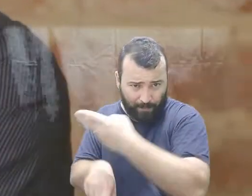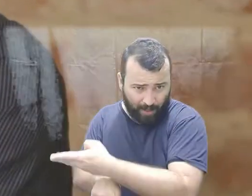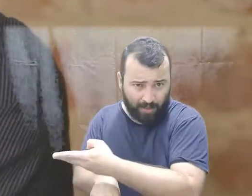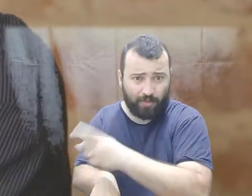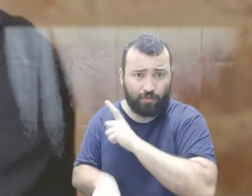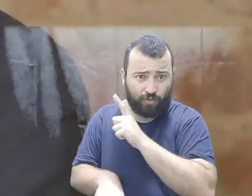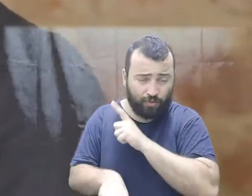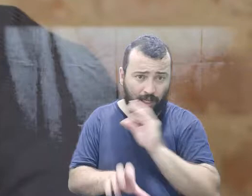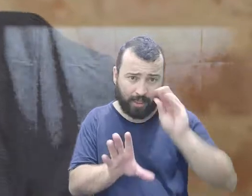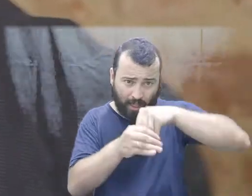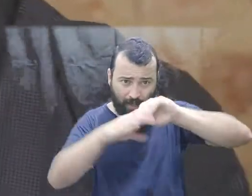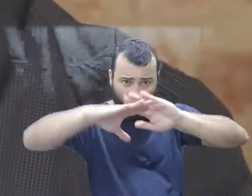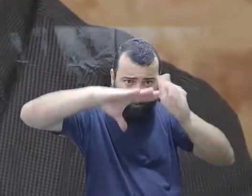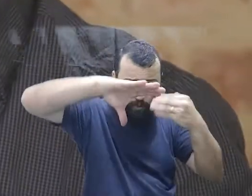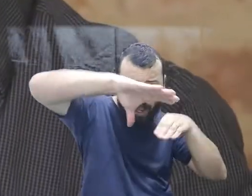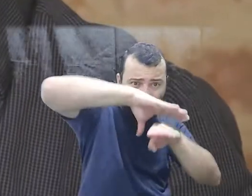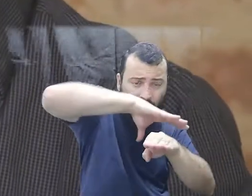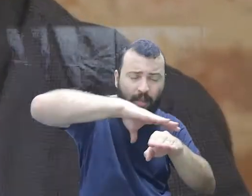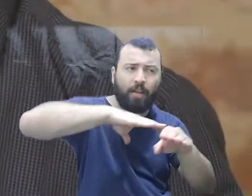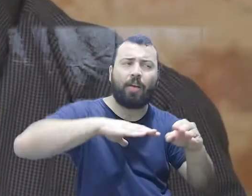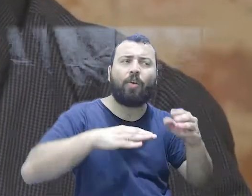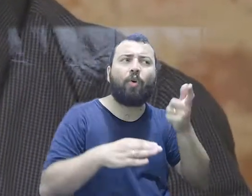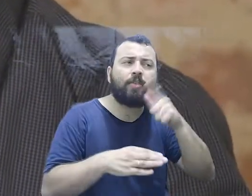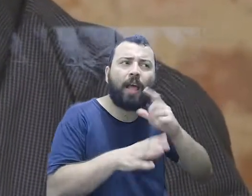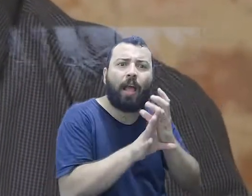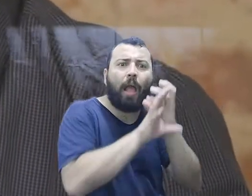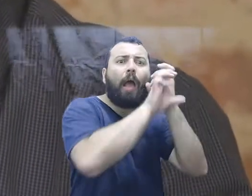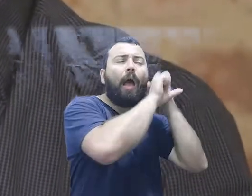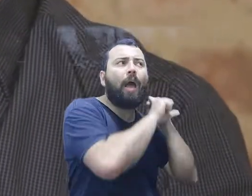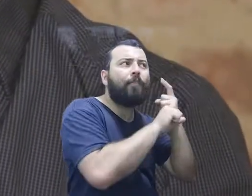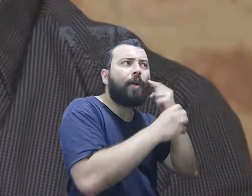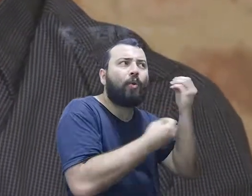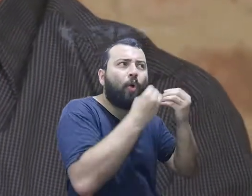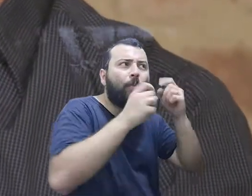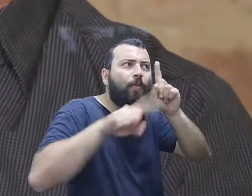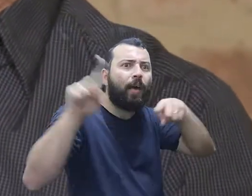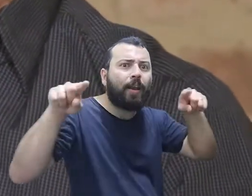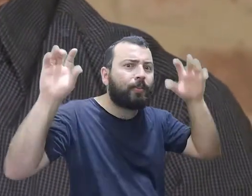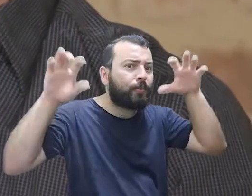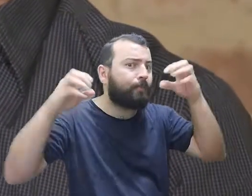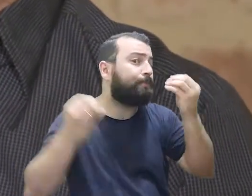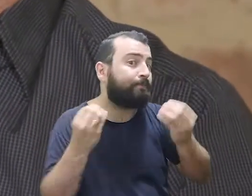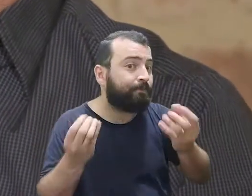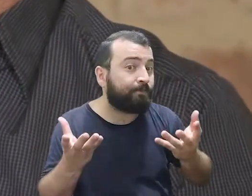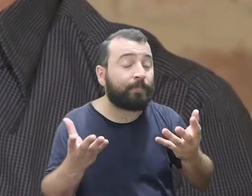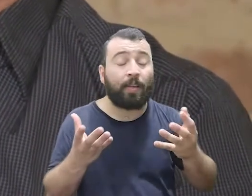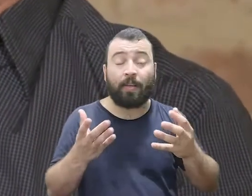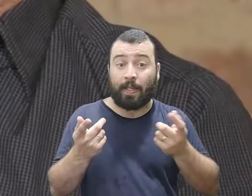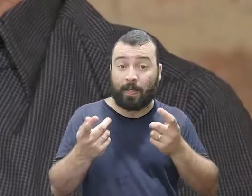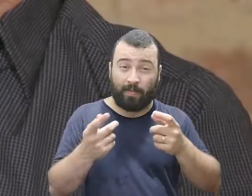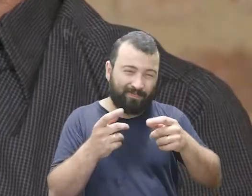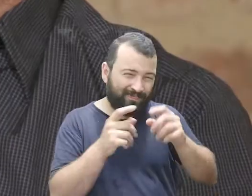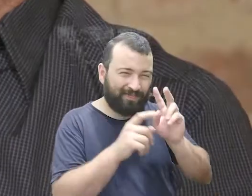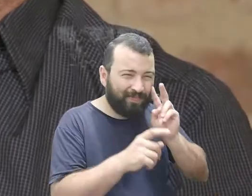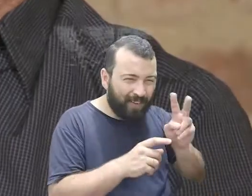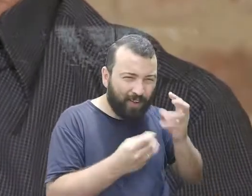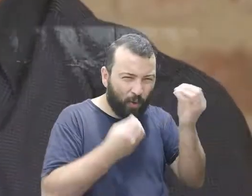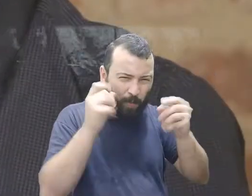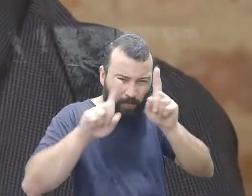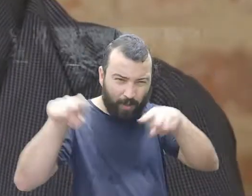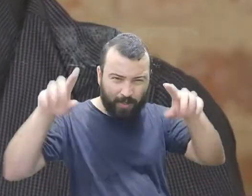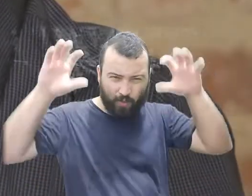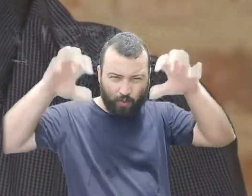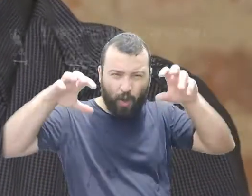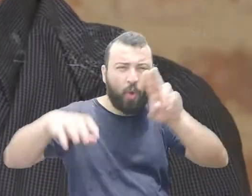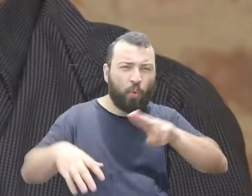se desenvolve dentro da caverna, para medir variação de chuva? Bom, para medir a variação de chuva usando